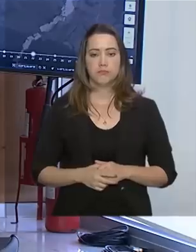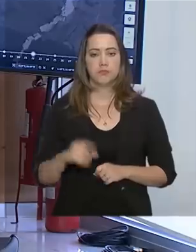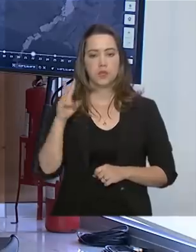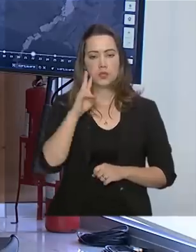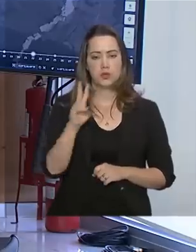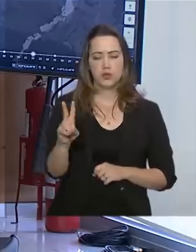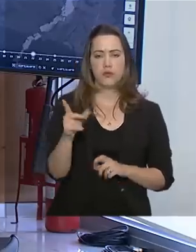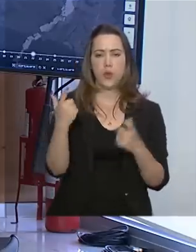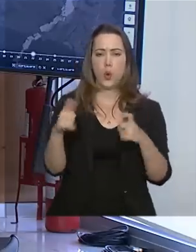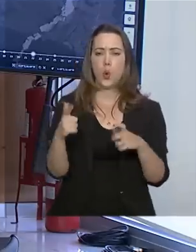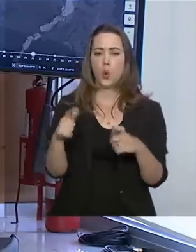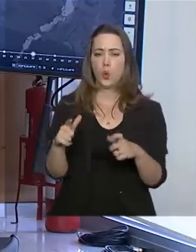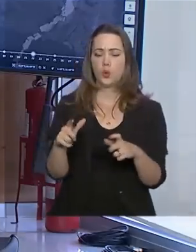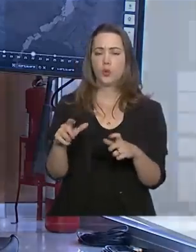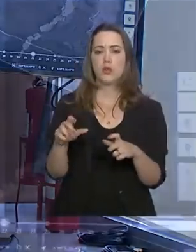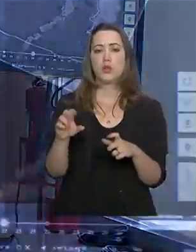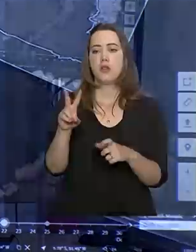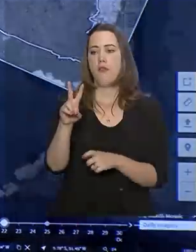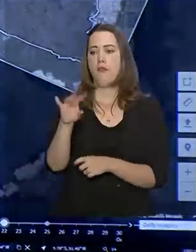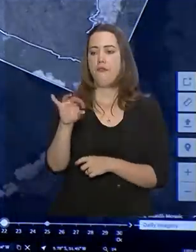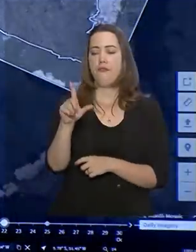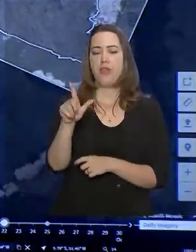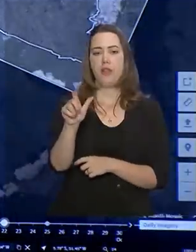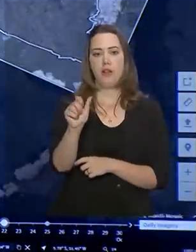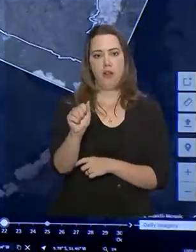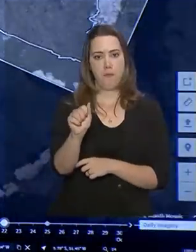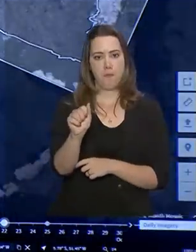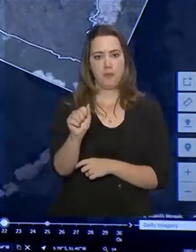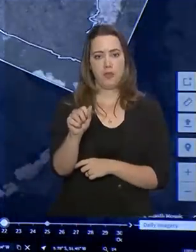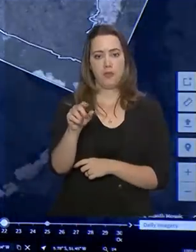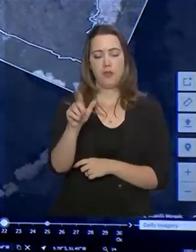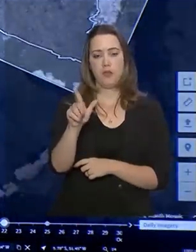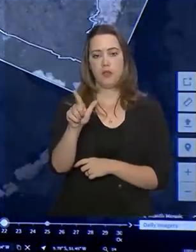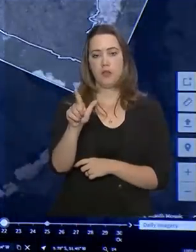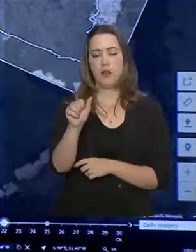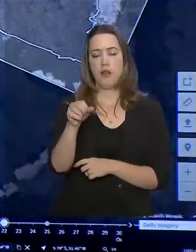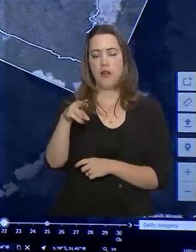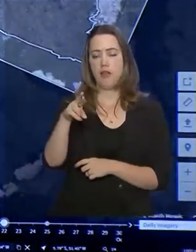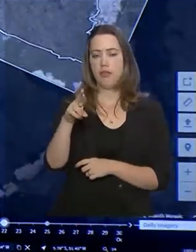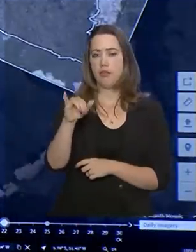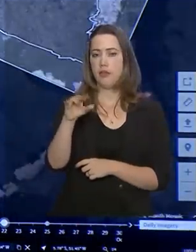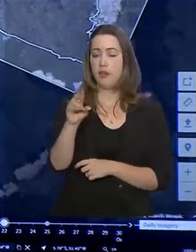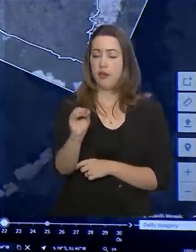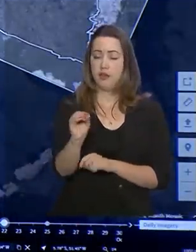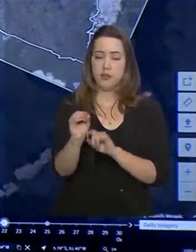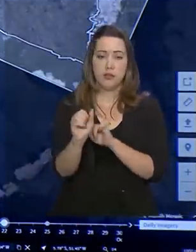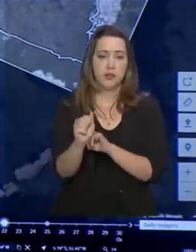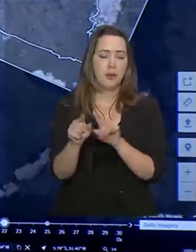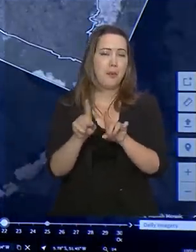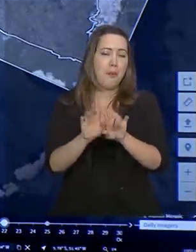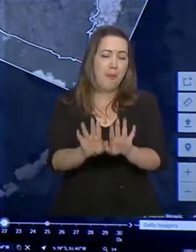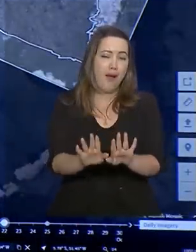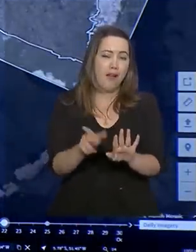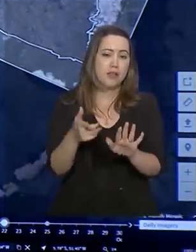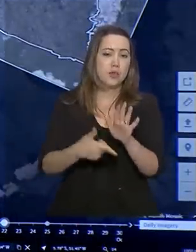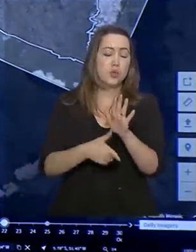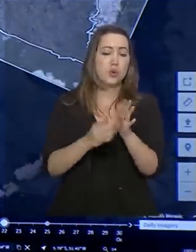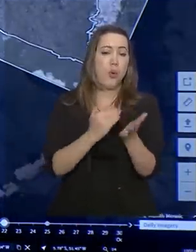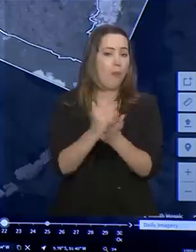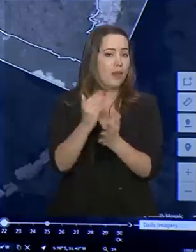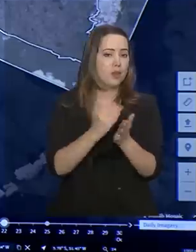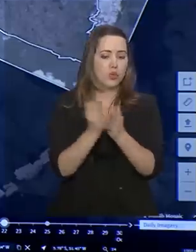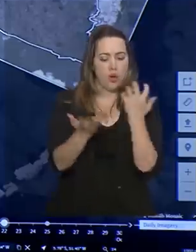ladeira vermelha são félix do xingu computado em junho de 1938 em 22 de setembro de 2018